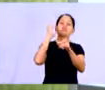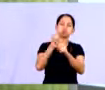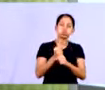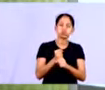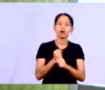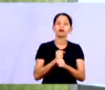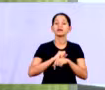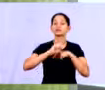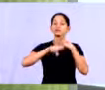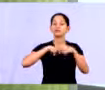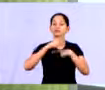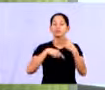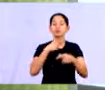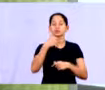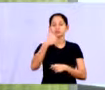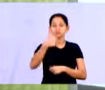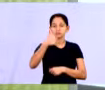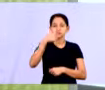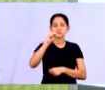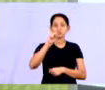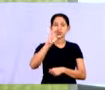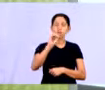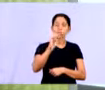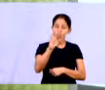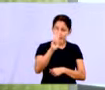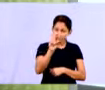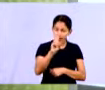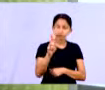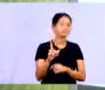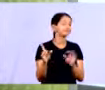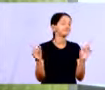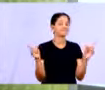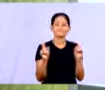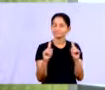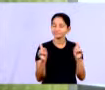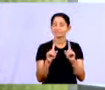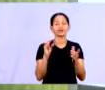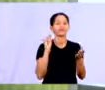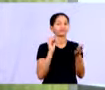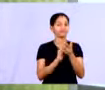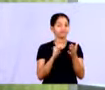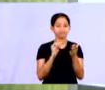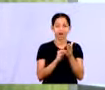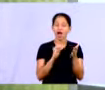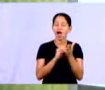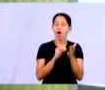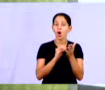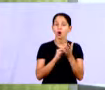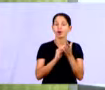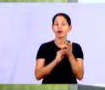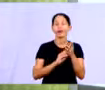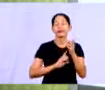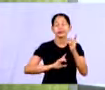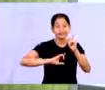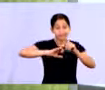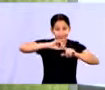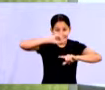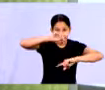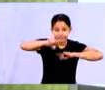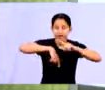Chegou 6 vezes, deu 180. Já voltou esse capital investido? Não. Então quando virar a 7ª vez, que